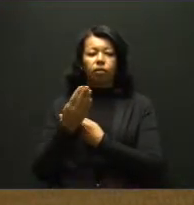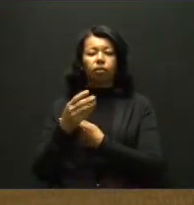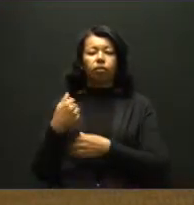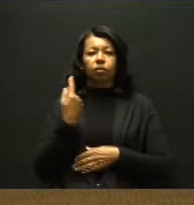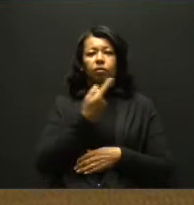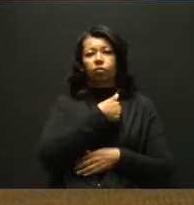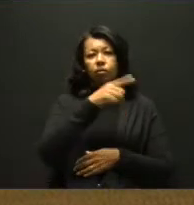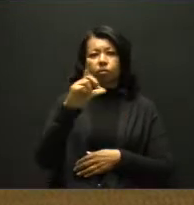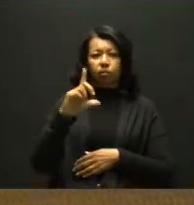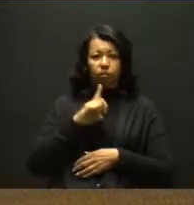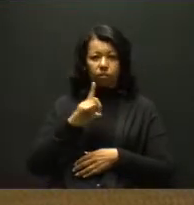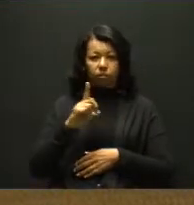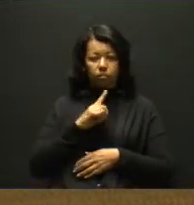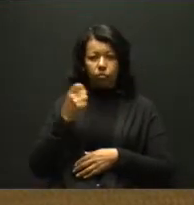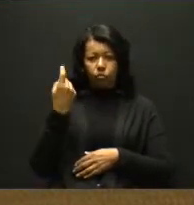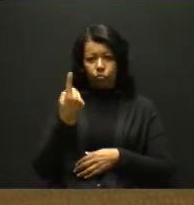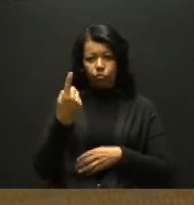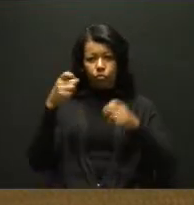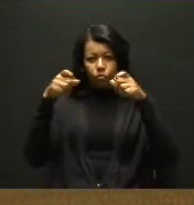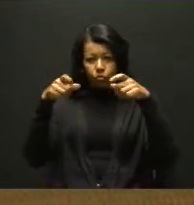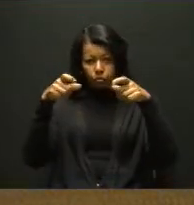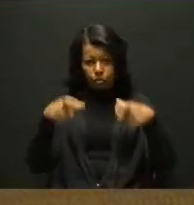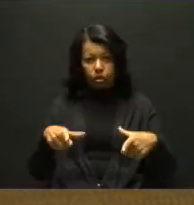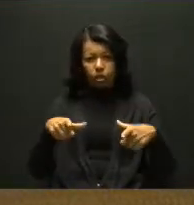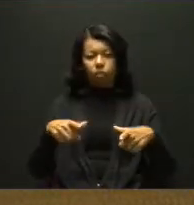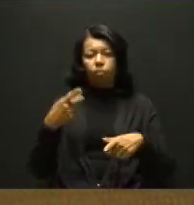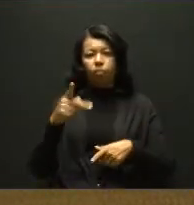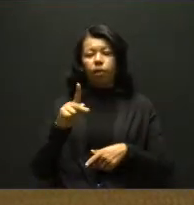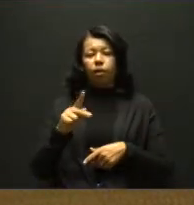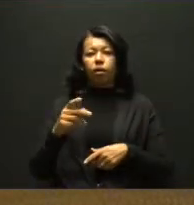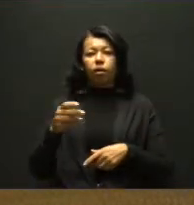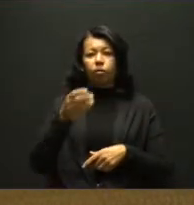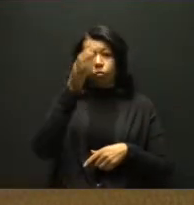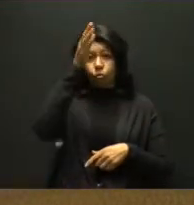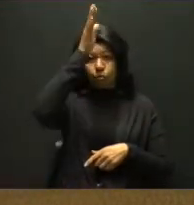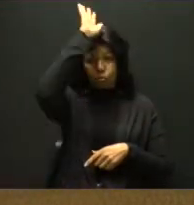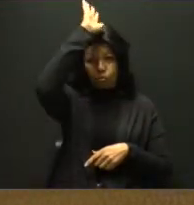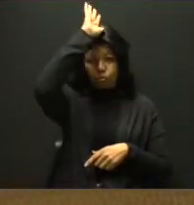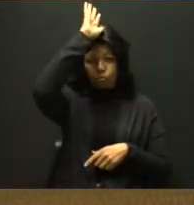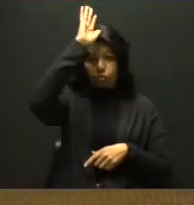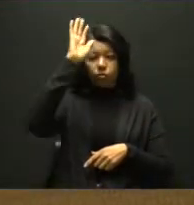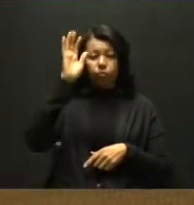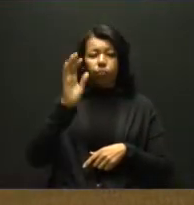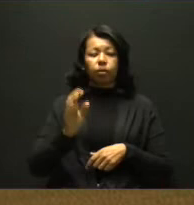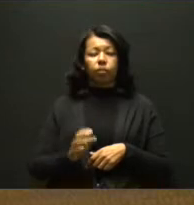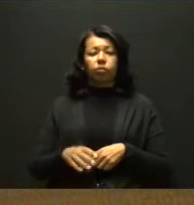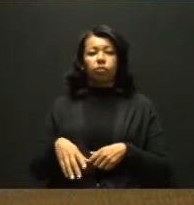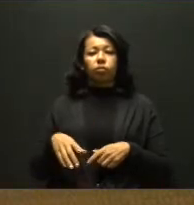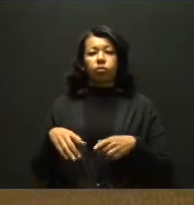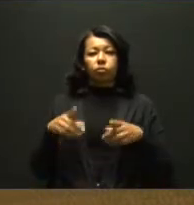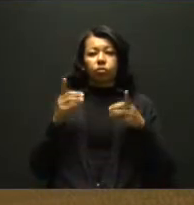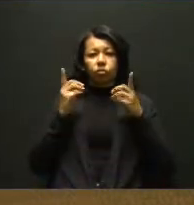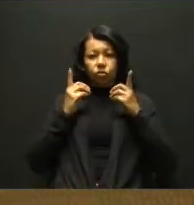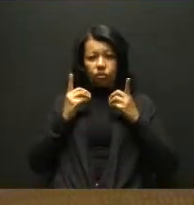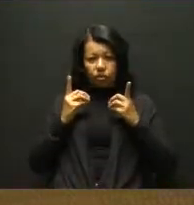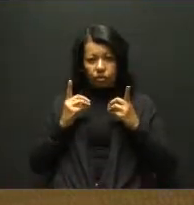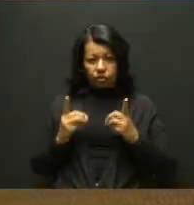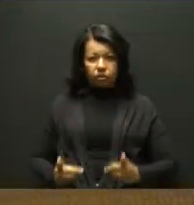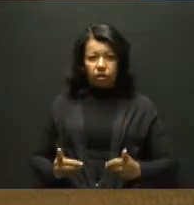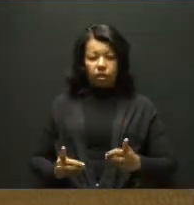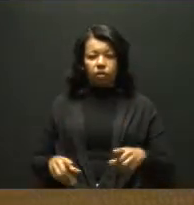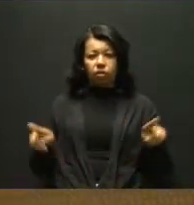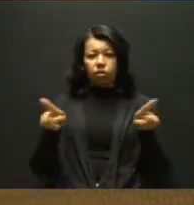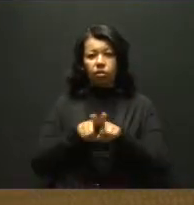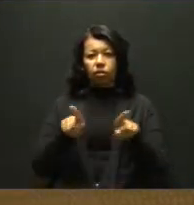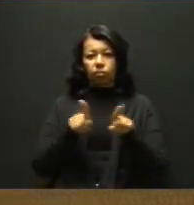temos o o o local para o corpo de bombeiro com dignidade e extrato uma estratégia